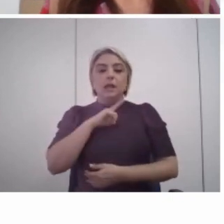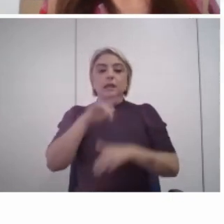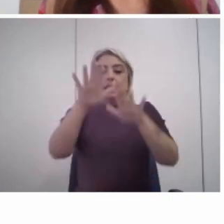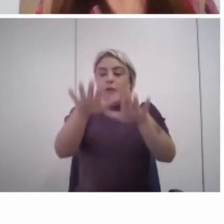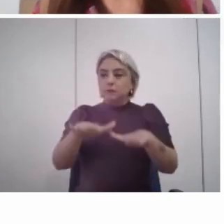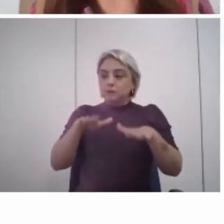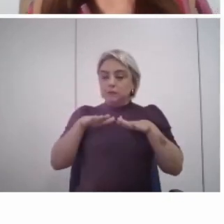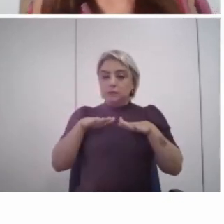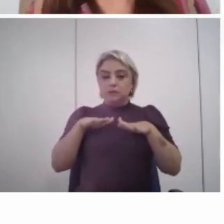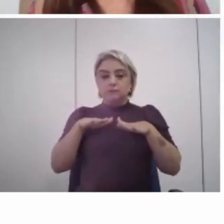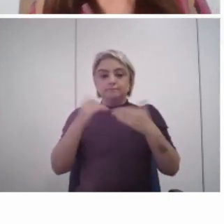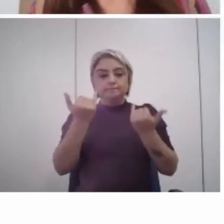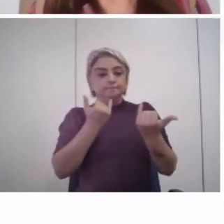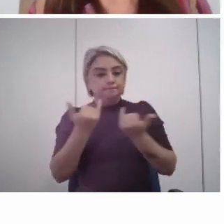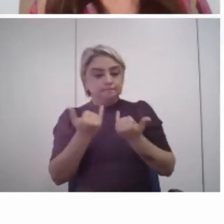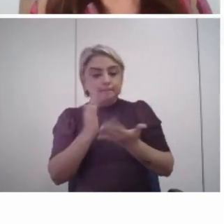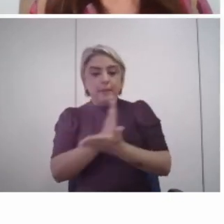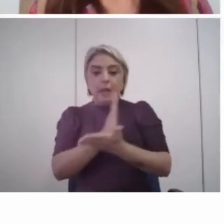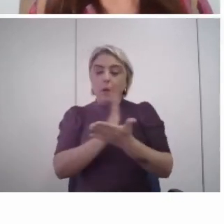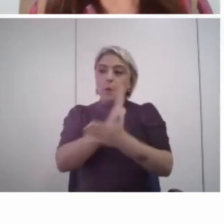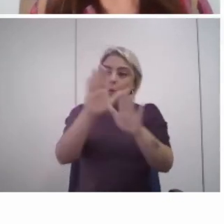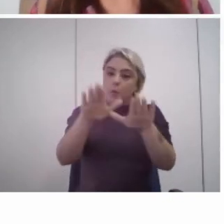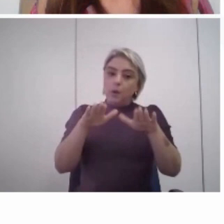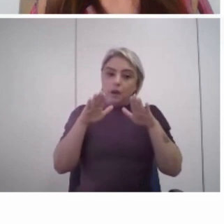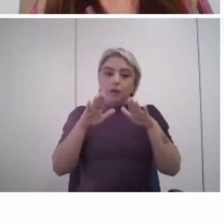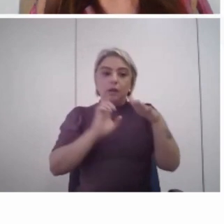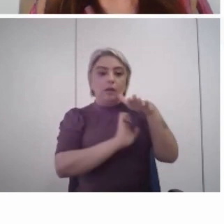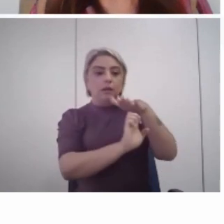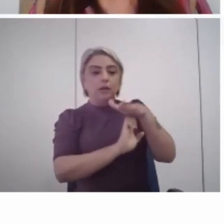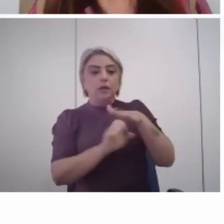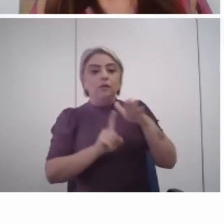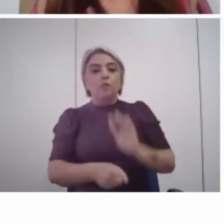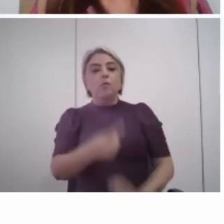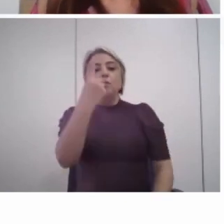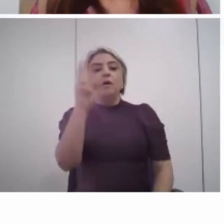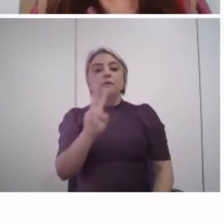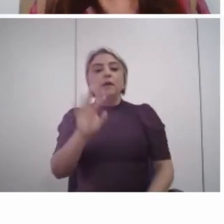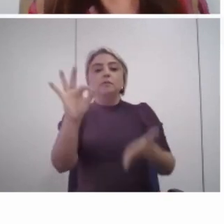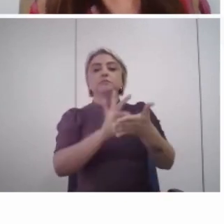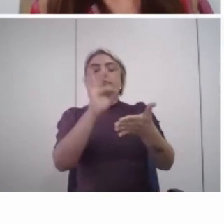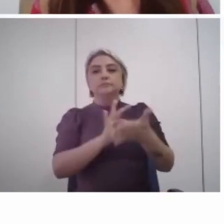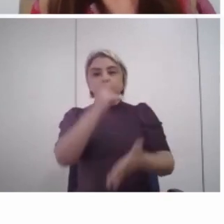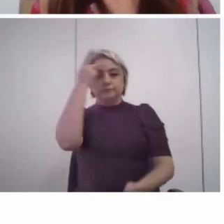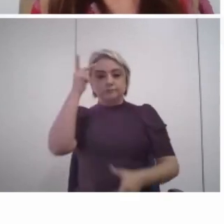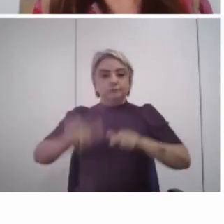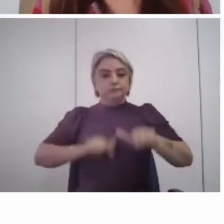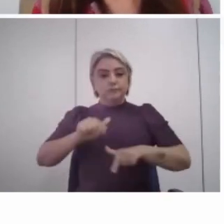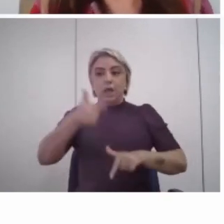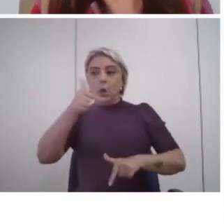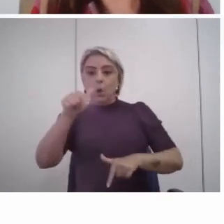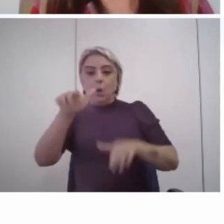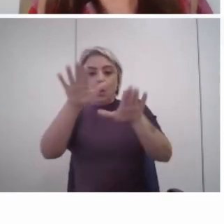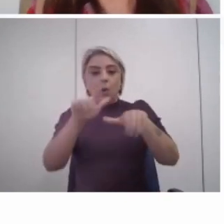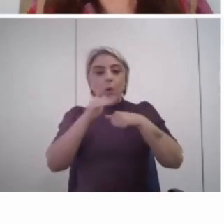de prestação de informações. Alguns eventos o empregador faz apenas uma vez, como o cadastramento do trabalhador, e outros eventos são